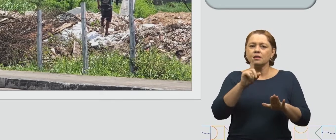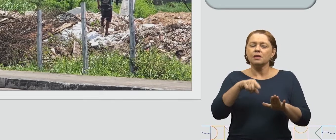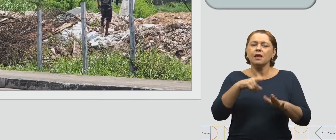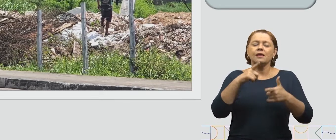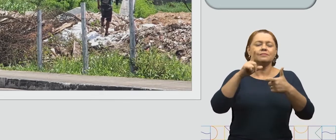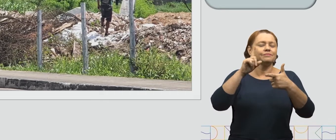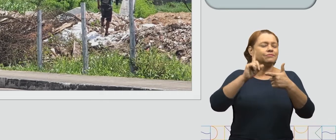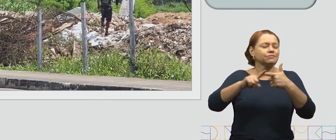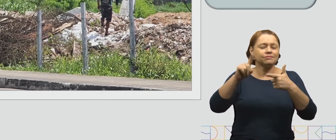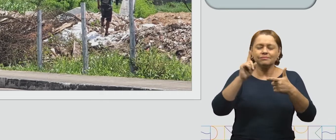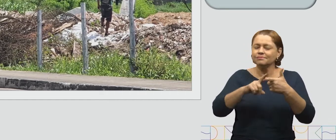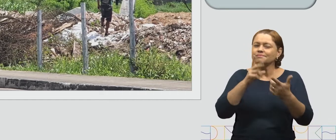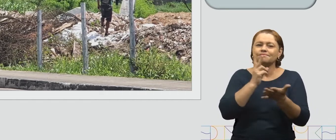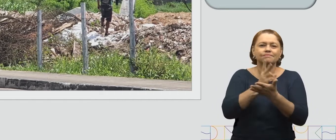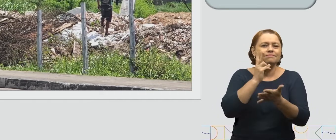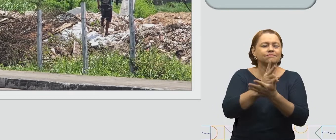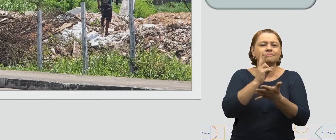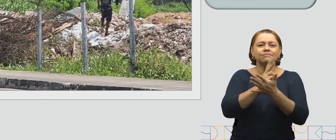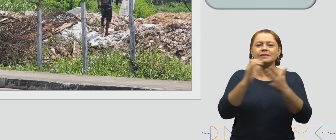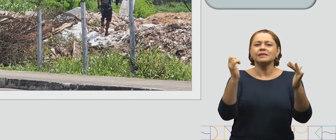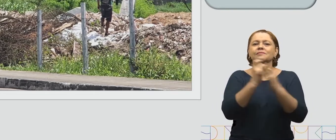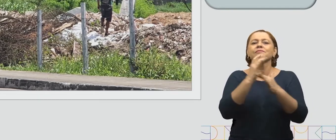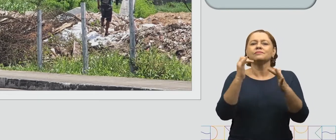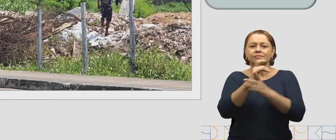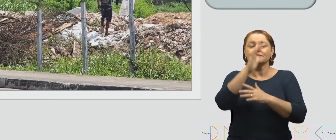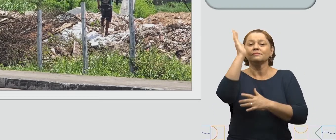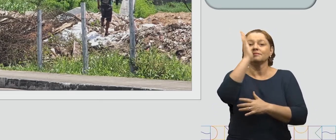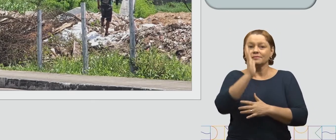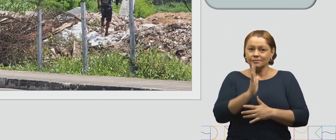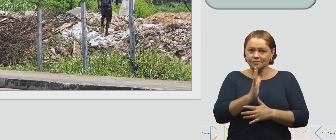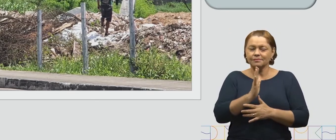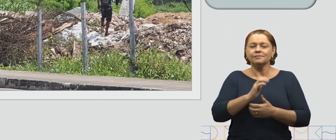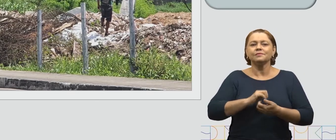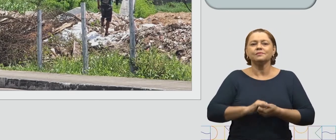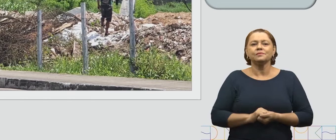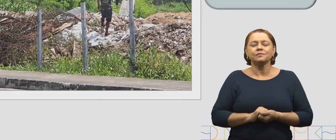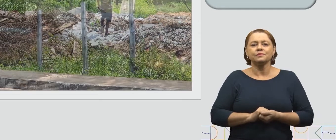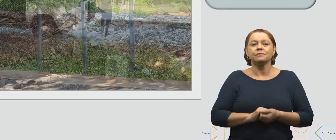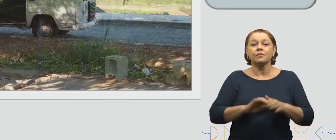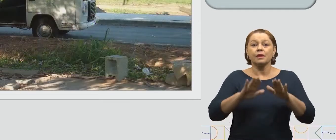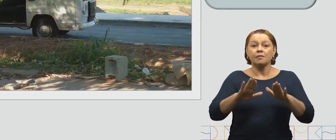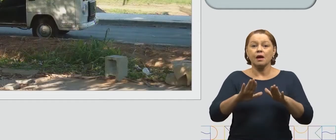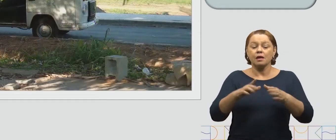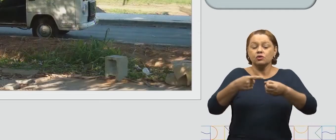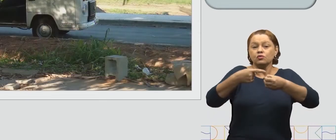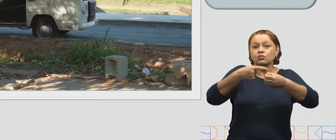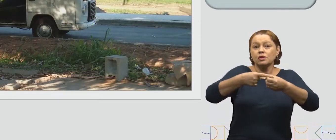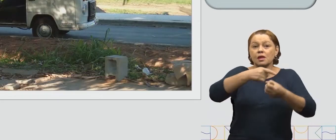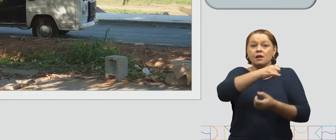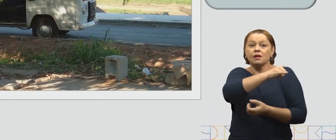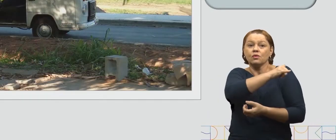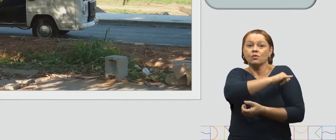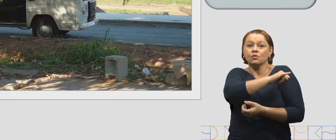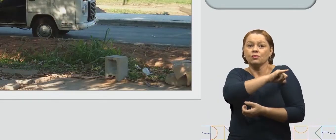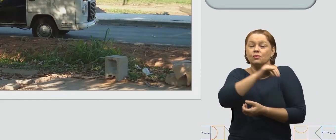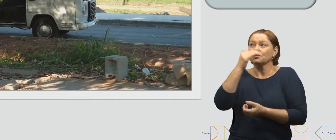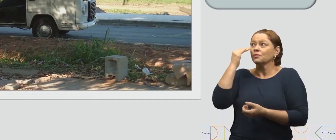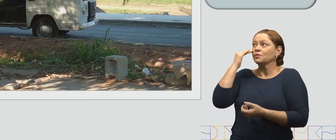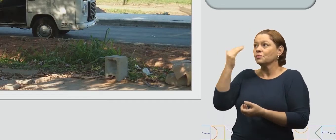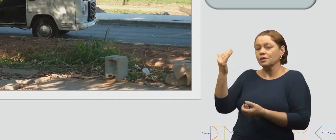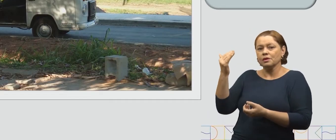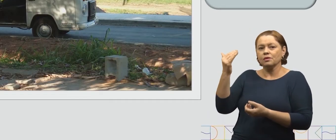um problema recorrente nas cidades brasileiras. Passaremos por Volta Redonda, estado do Rio, pois,